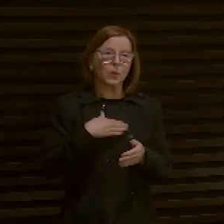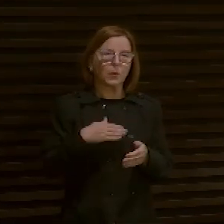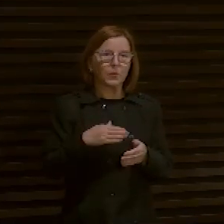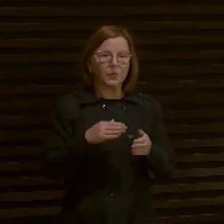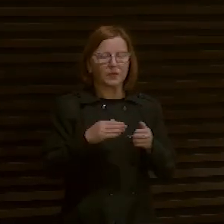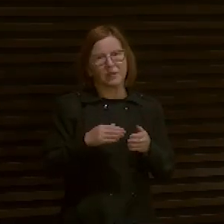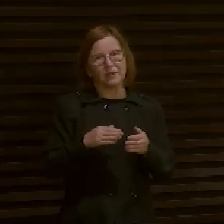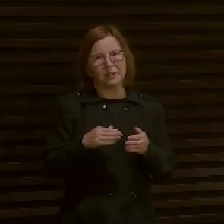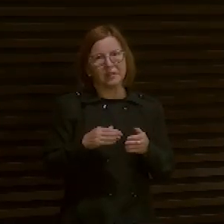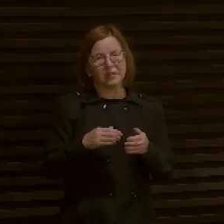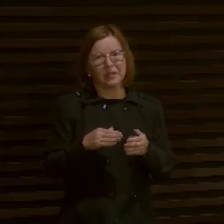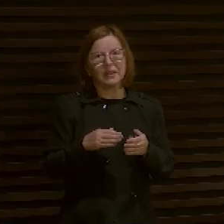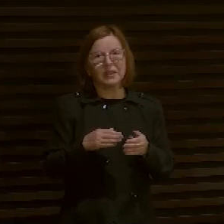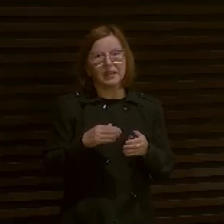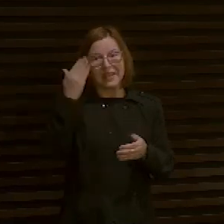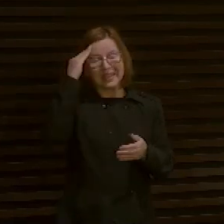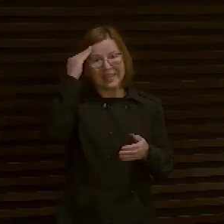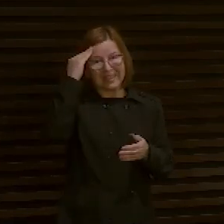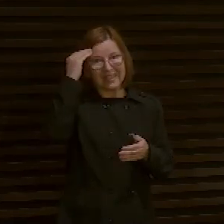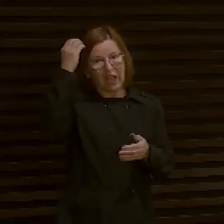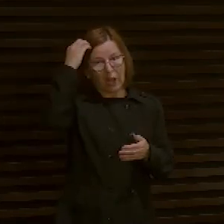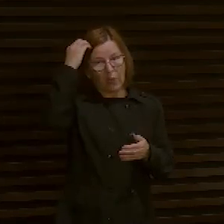aqui era do pecado, da desobediência.